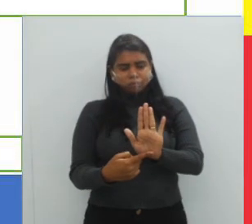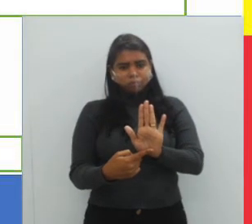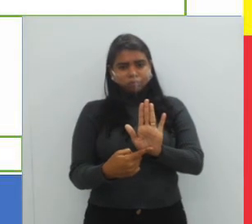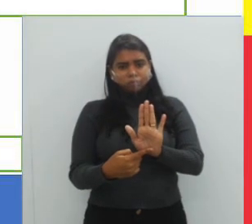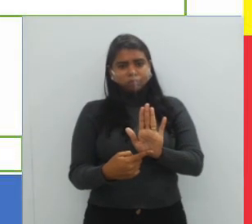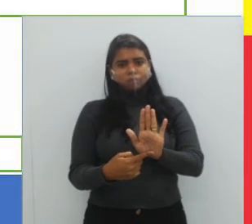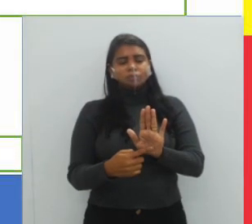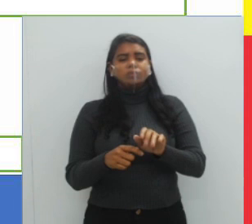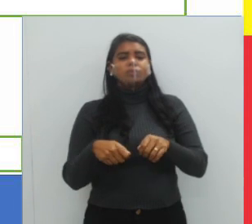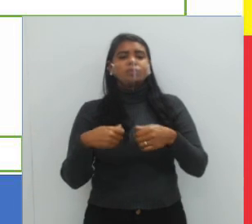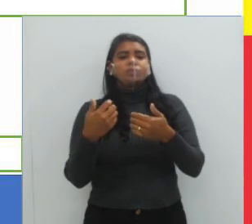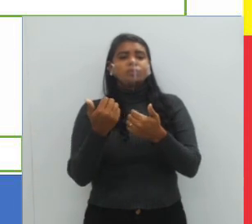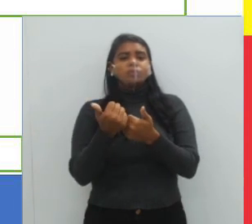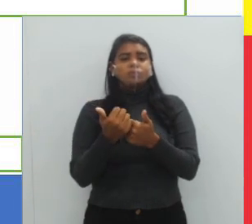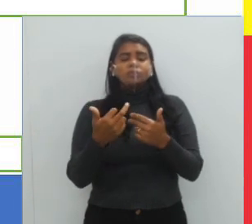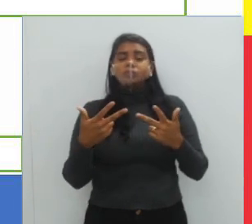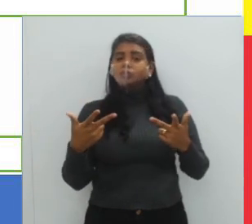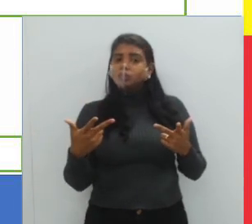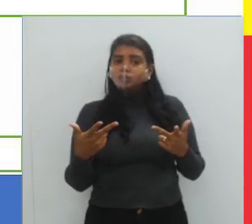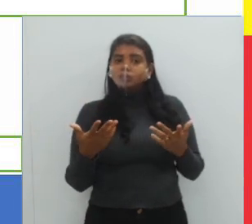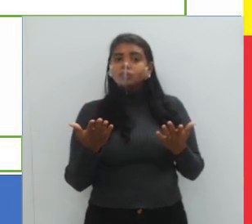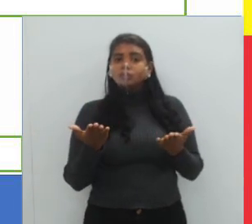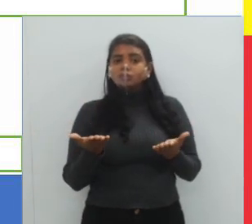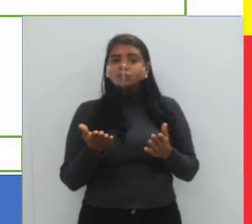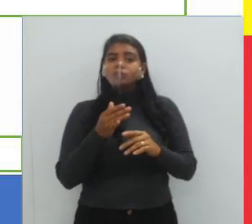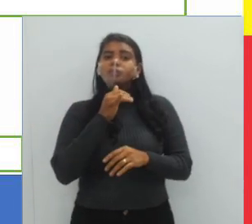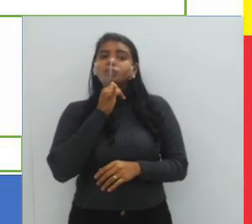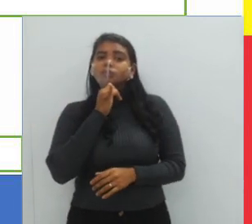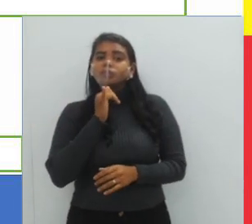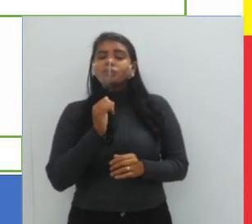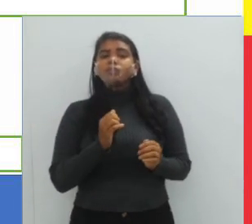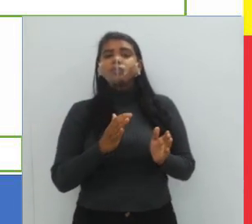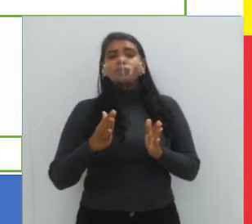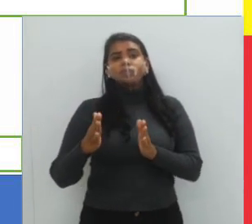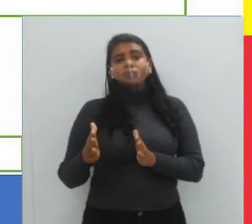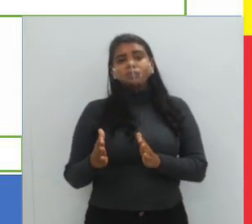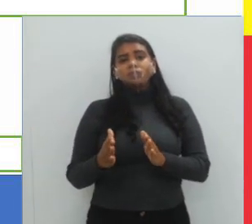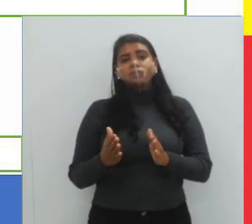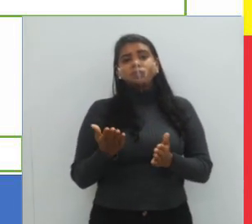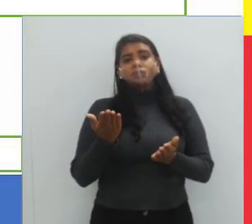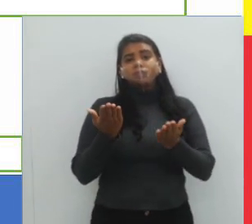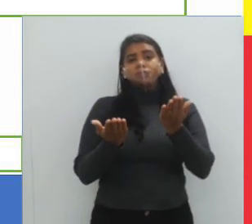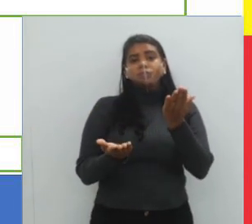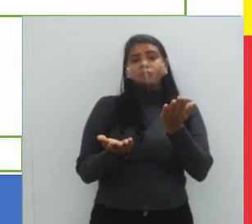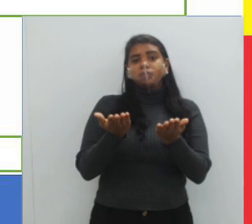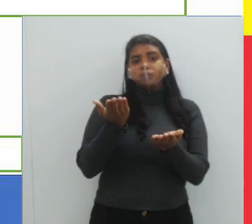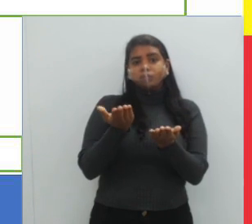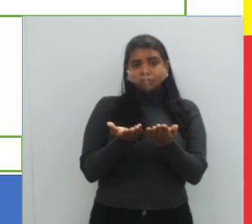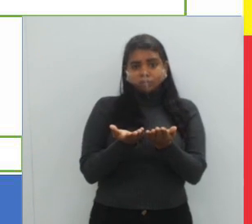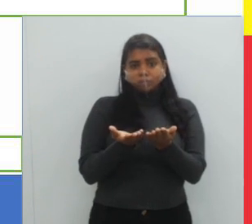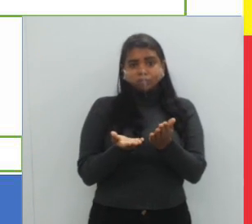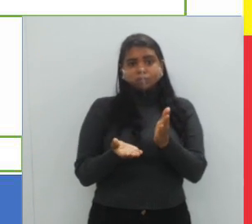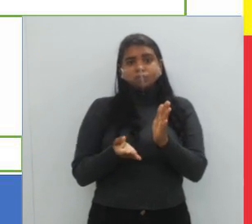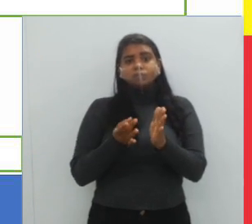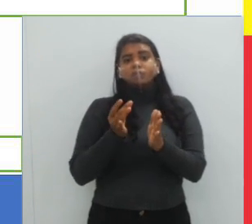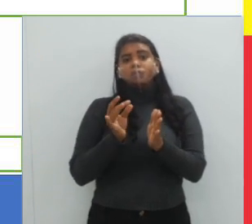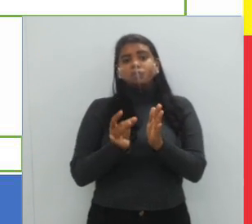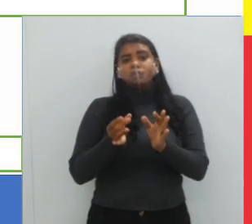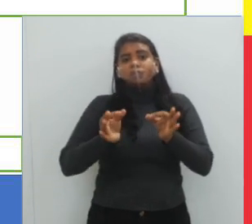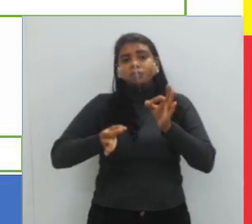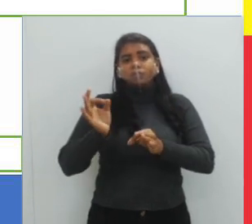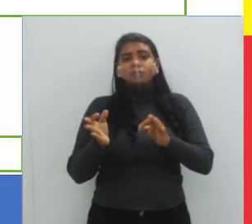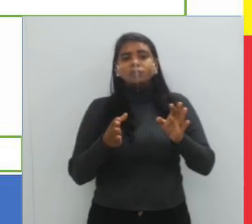representa, sugere ou substitui alguma coisa. Por exemplo, a balança é o símbolo da justiça,